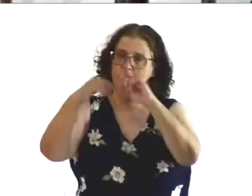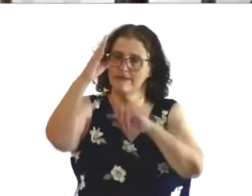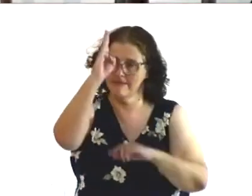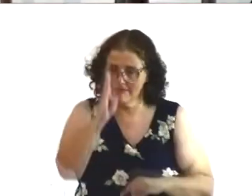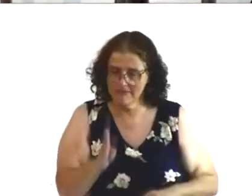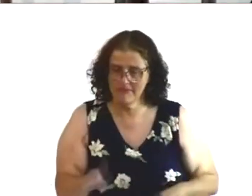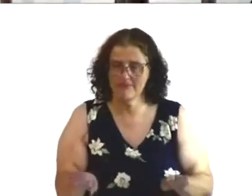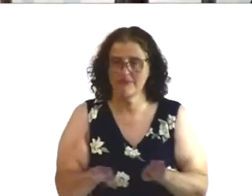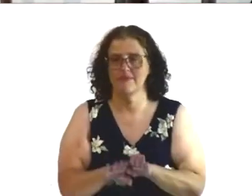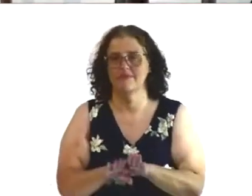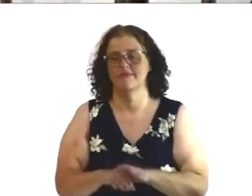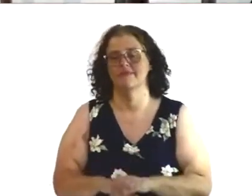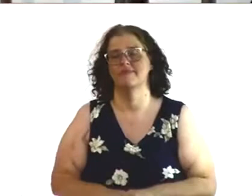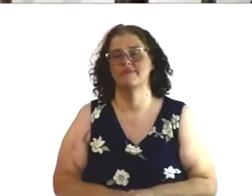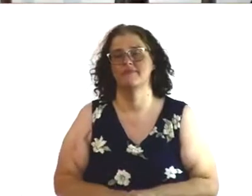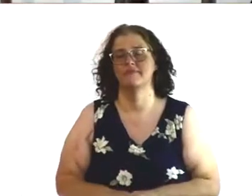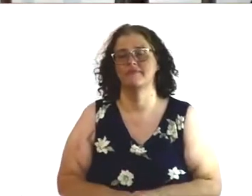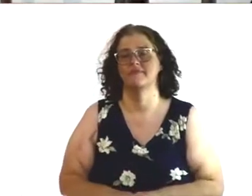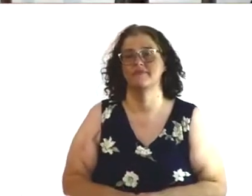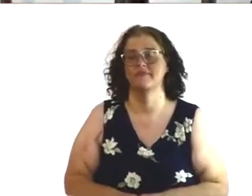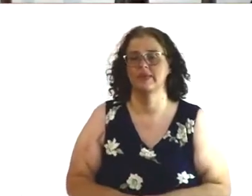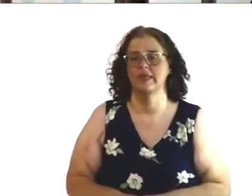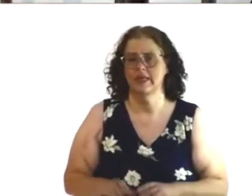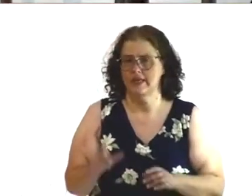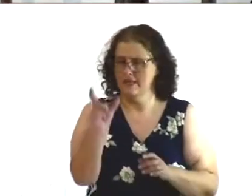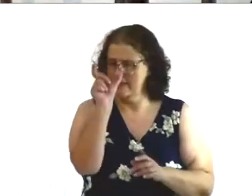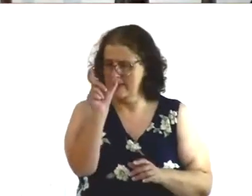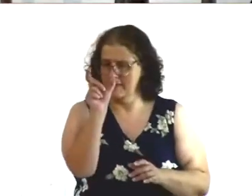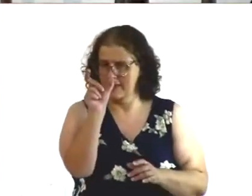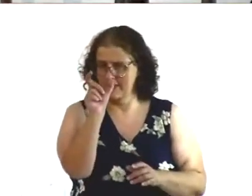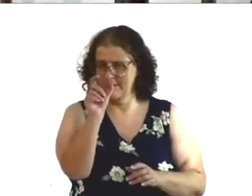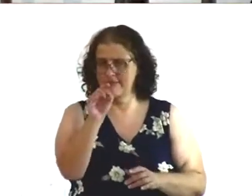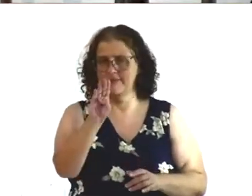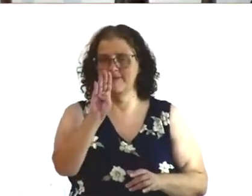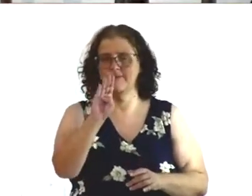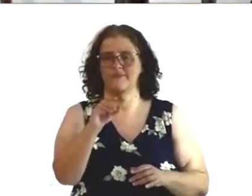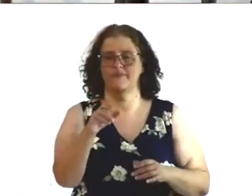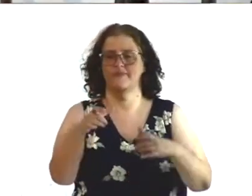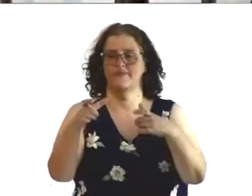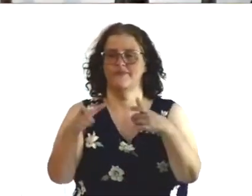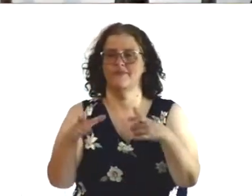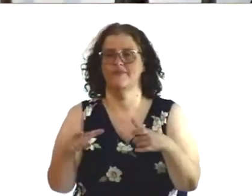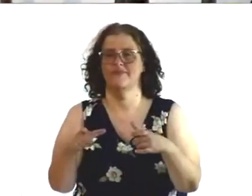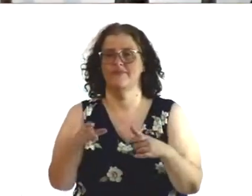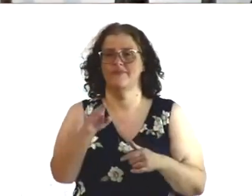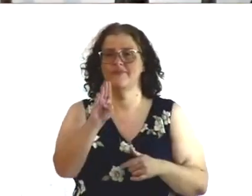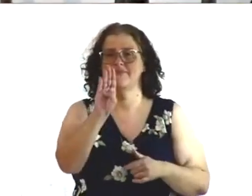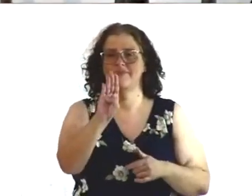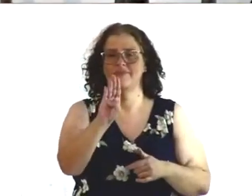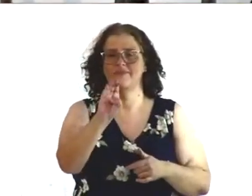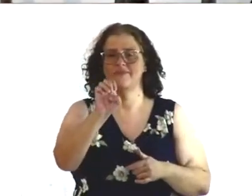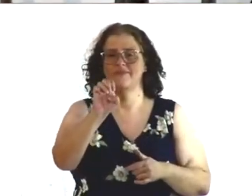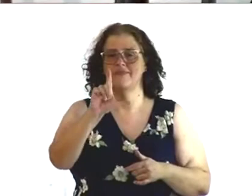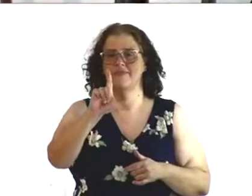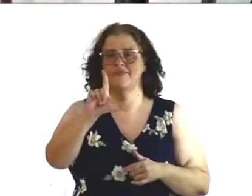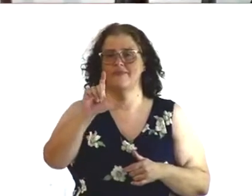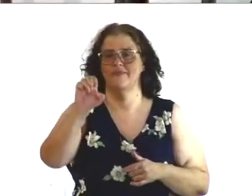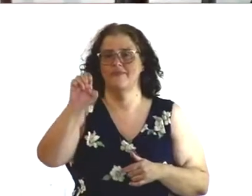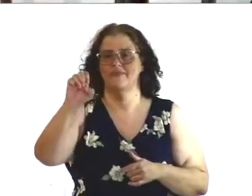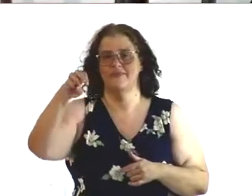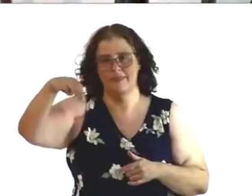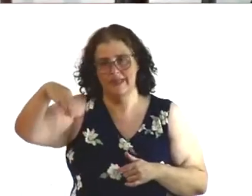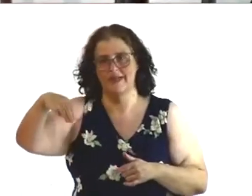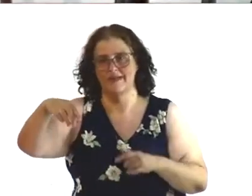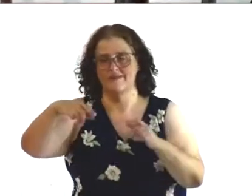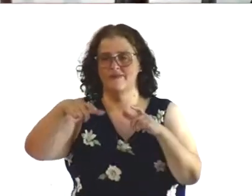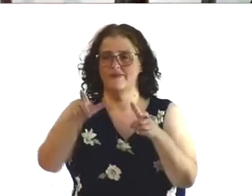porque Belém, a palavra em hebraico é Bethlehem. Sabe o que quer dizer Bethlehem? Casa de